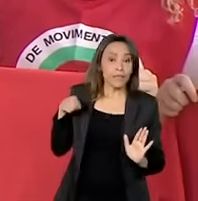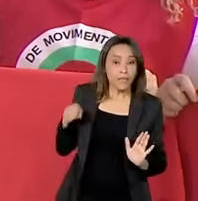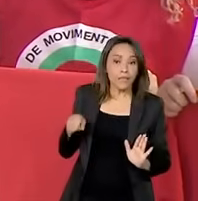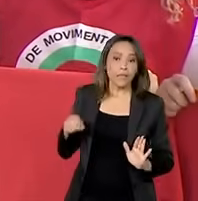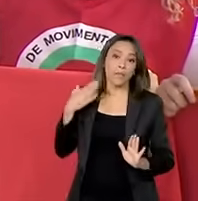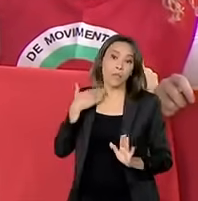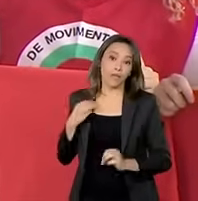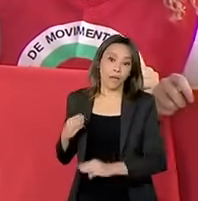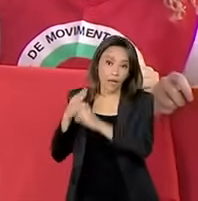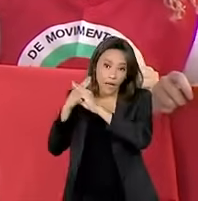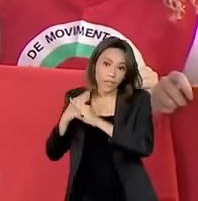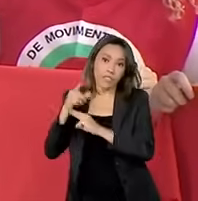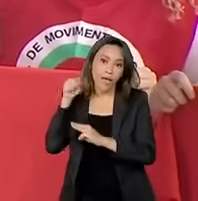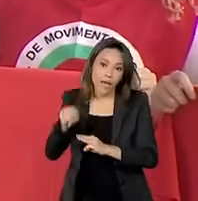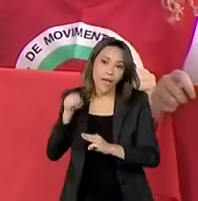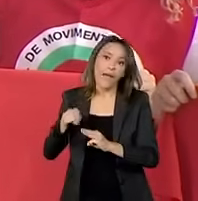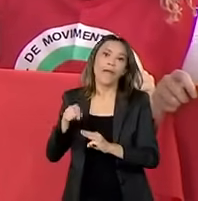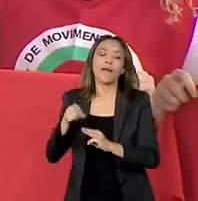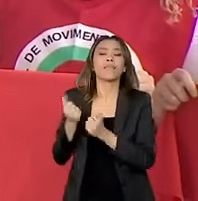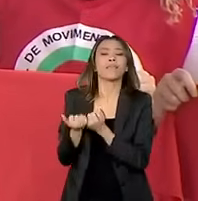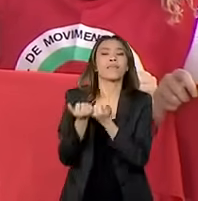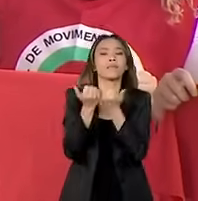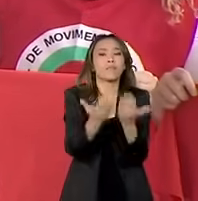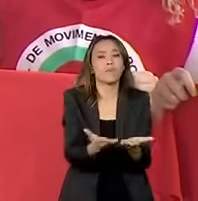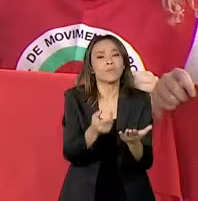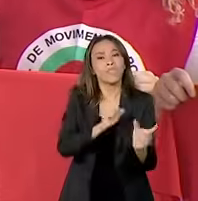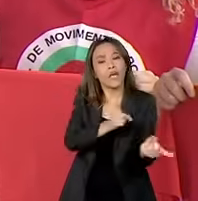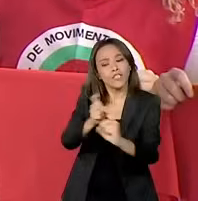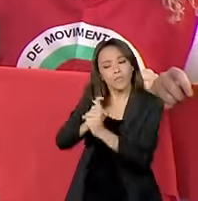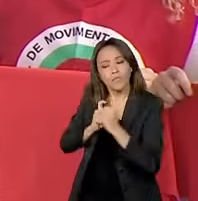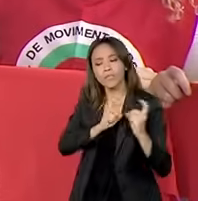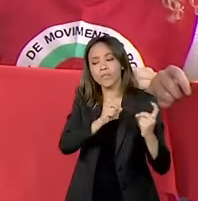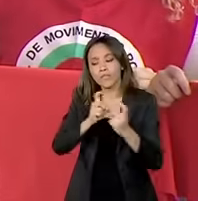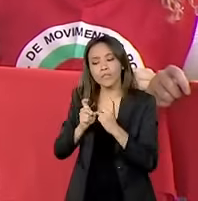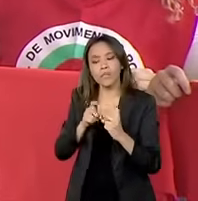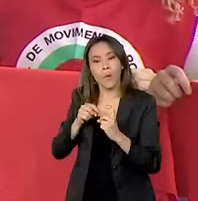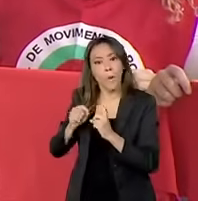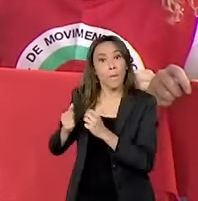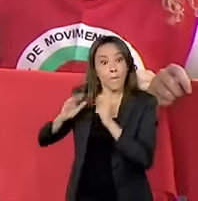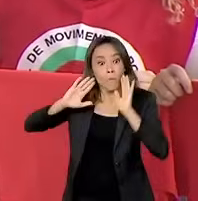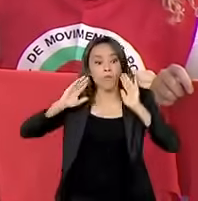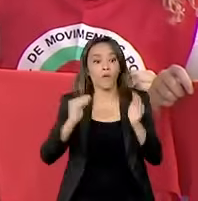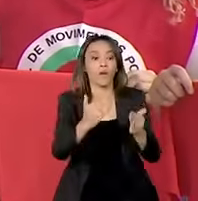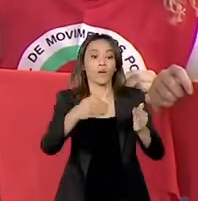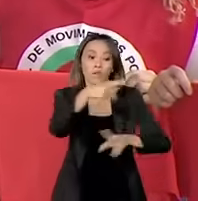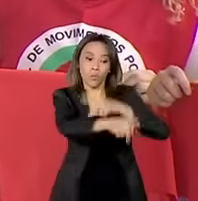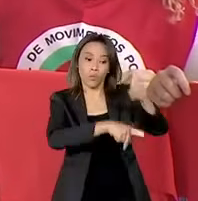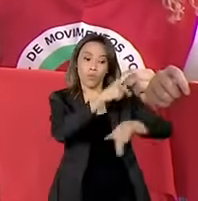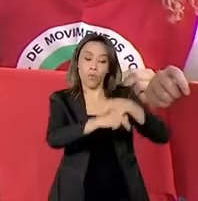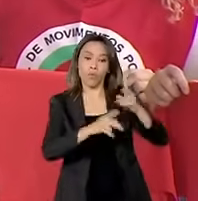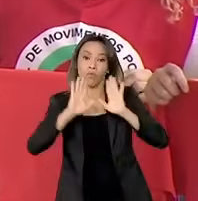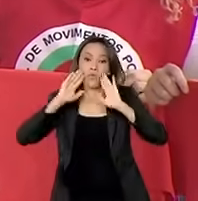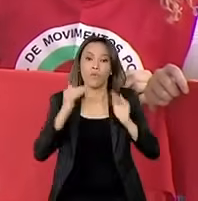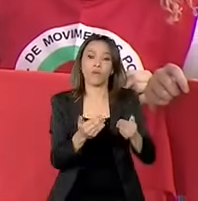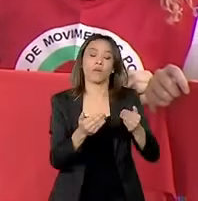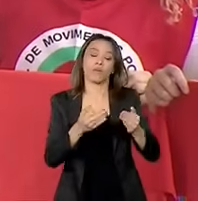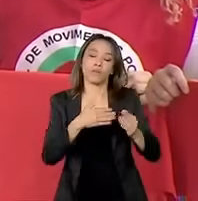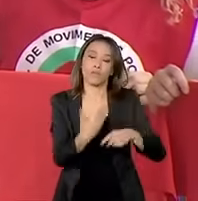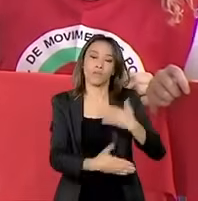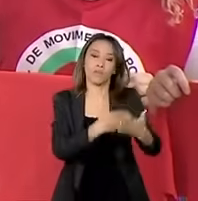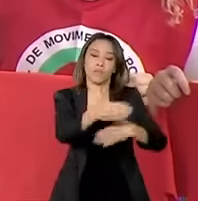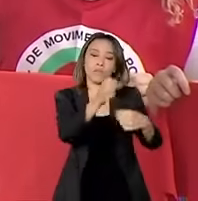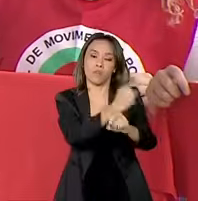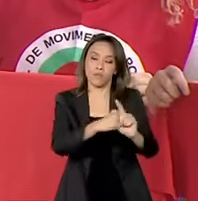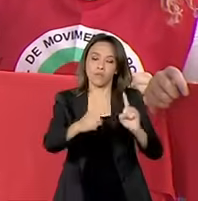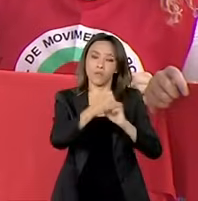mão do povo, para que ela possa cumprir o seu papel de banco público a serviço do desenvolvimento social e da melhoria da